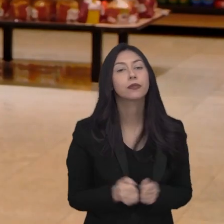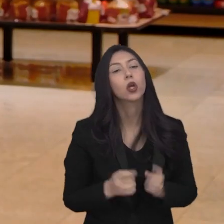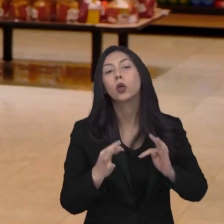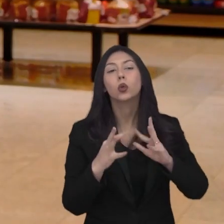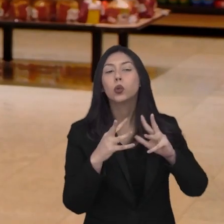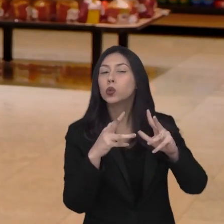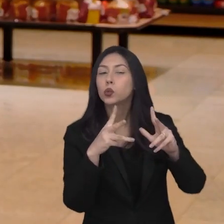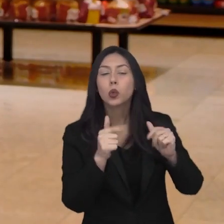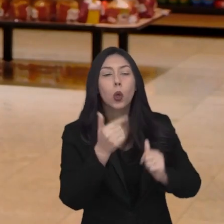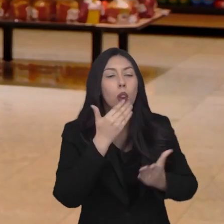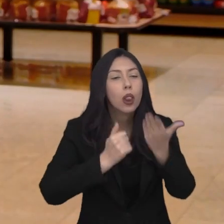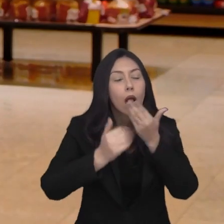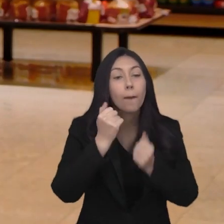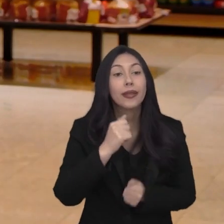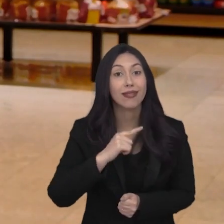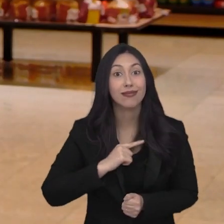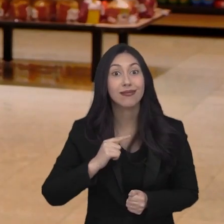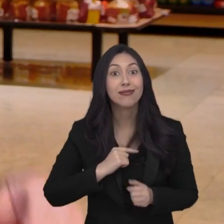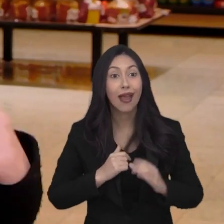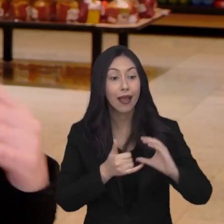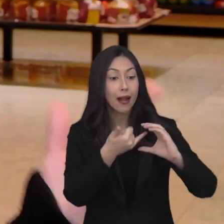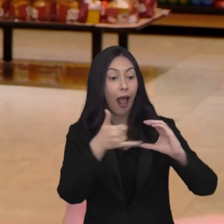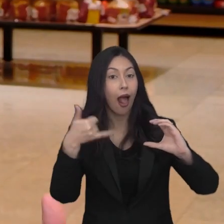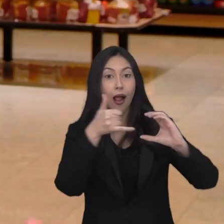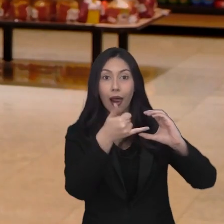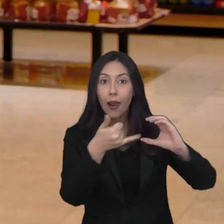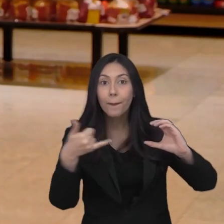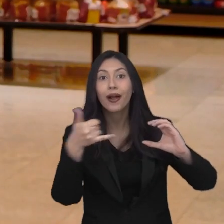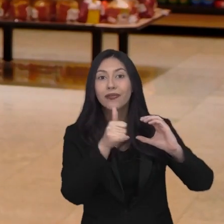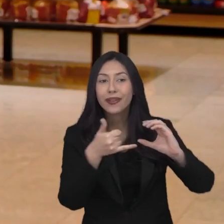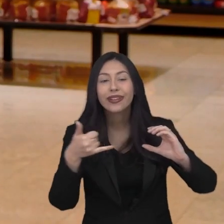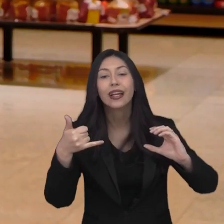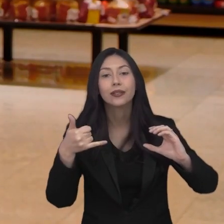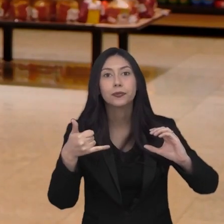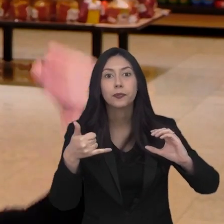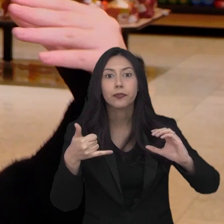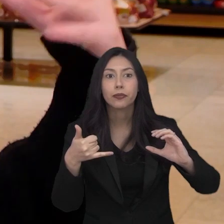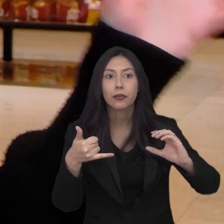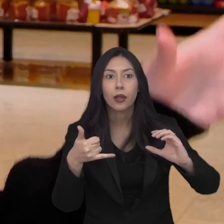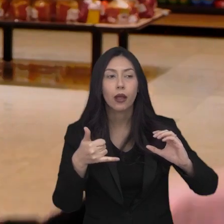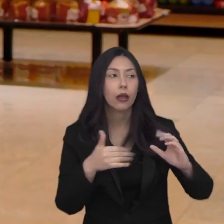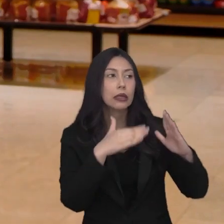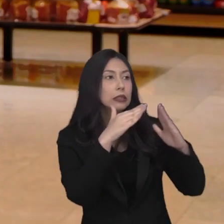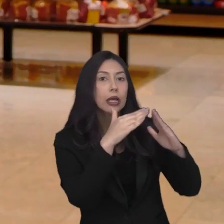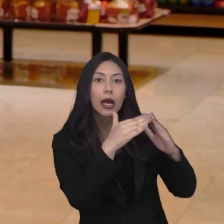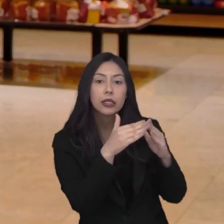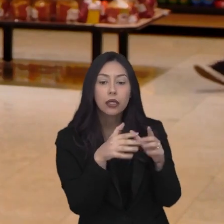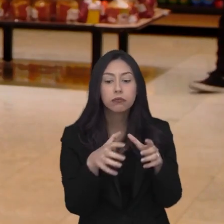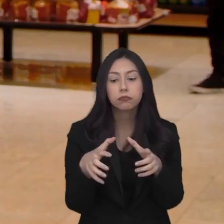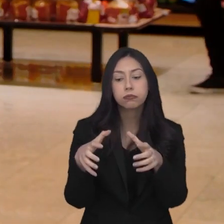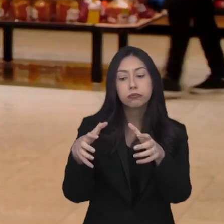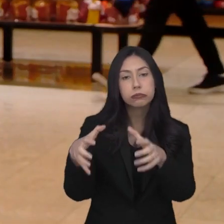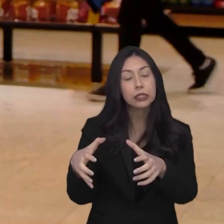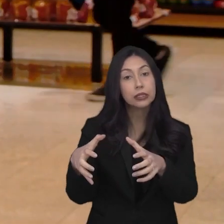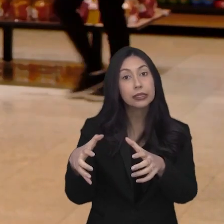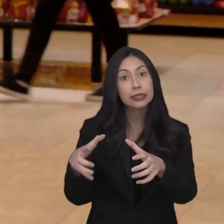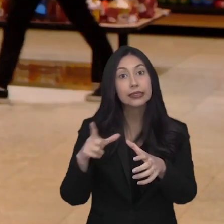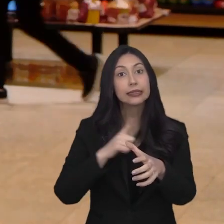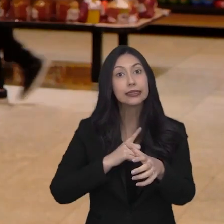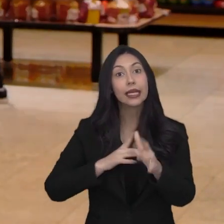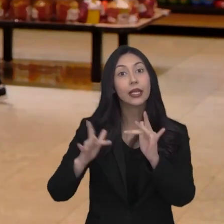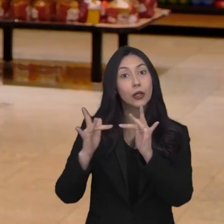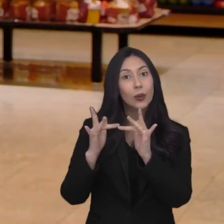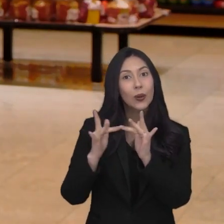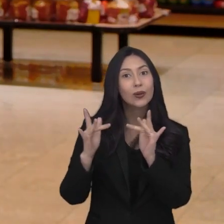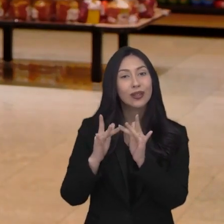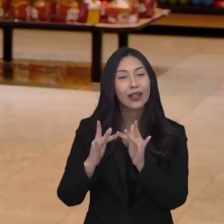o alimento que tem uma quantidade de carboidrato e ele está exposto, né? Por exemplo, aqui ou em casa, está exposto aí com o meio ambiente, ele